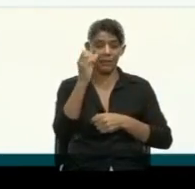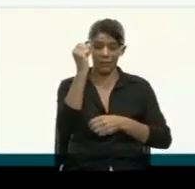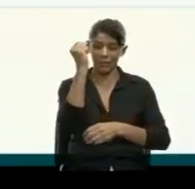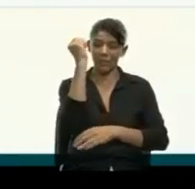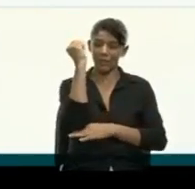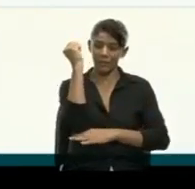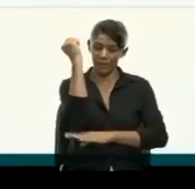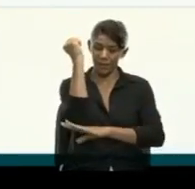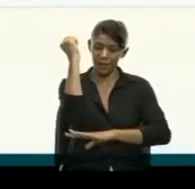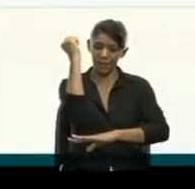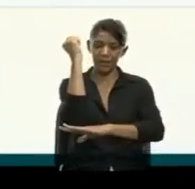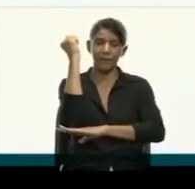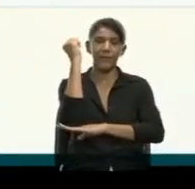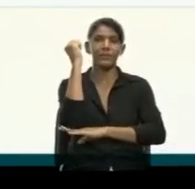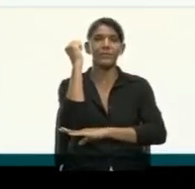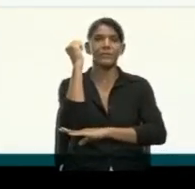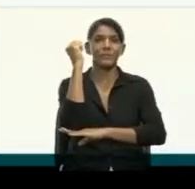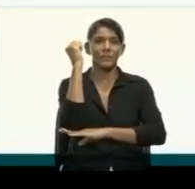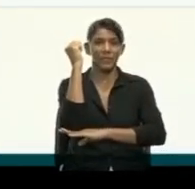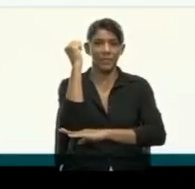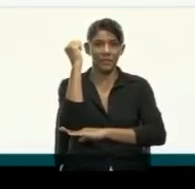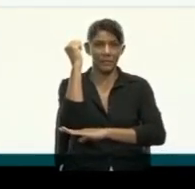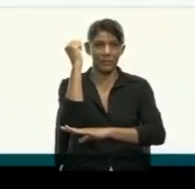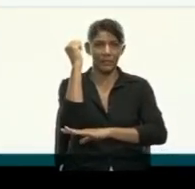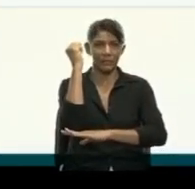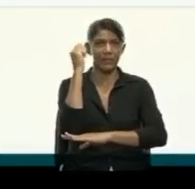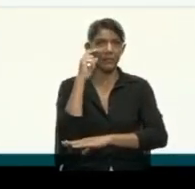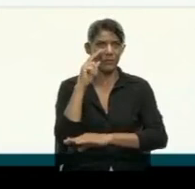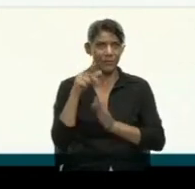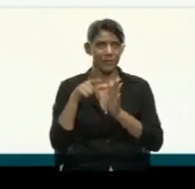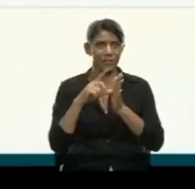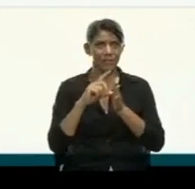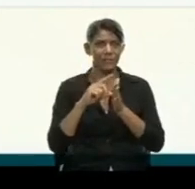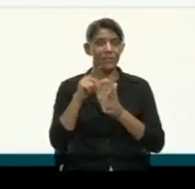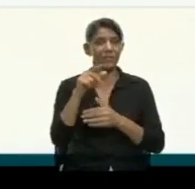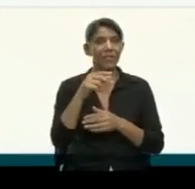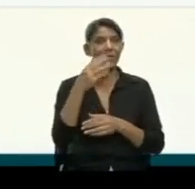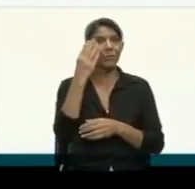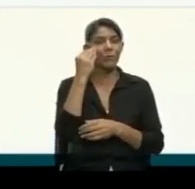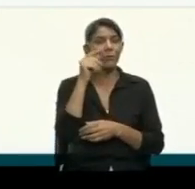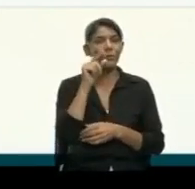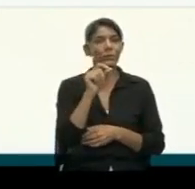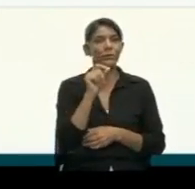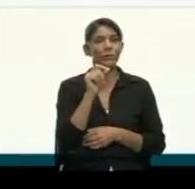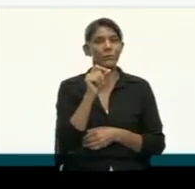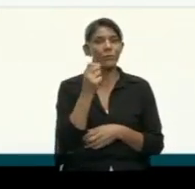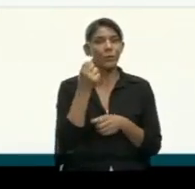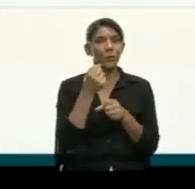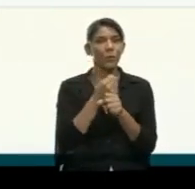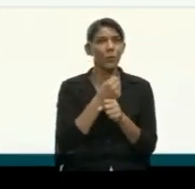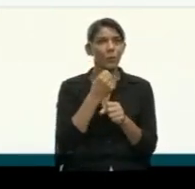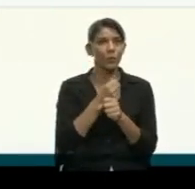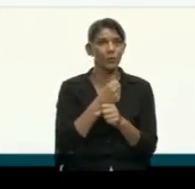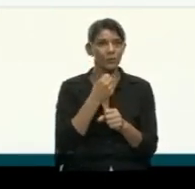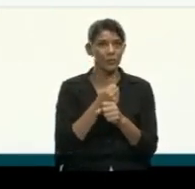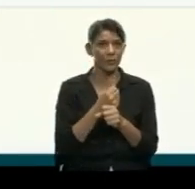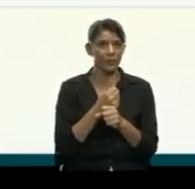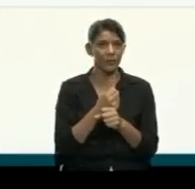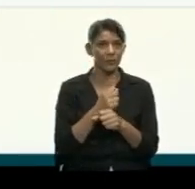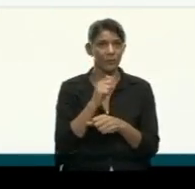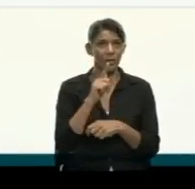aula passada. O que mais que o professor trouxe aqui? Uma foto agora de uma edificação, uma